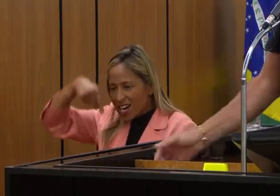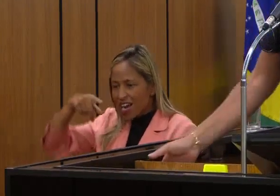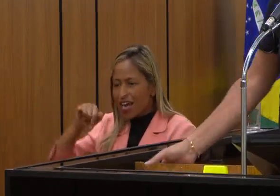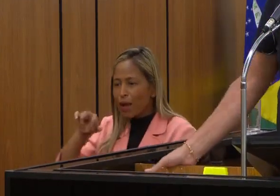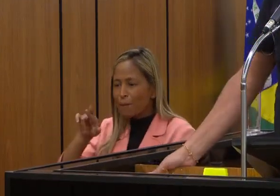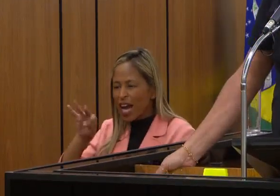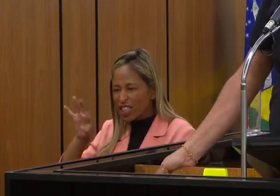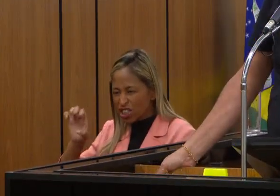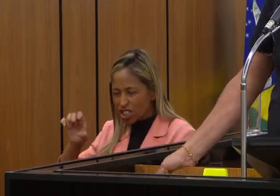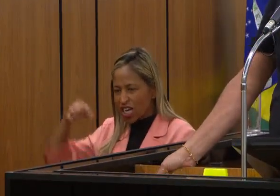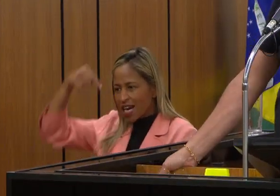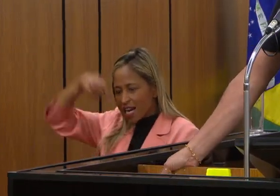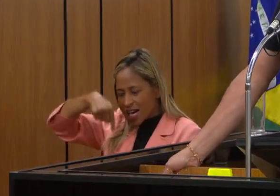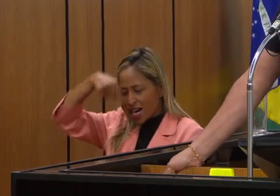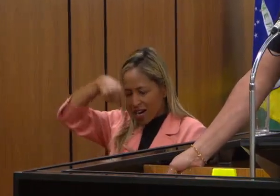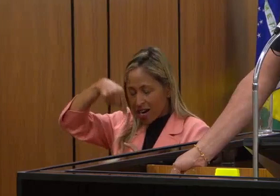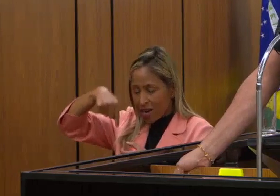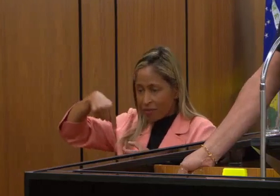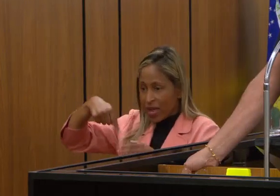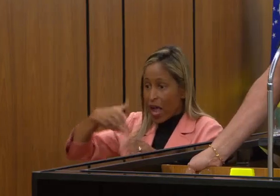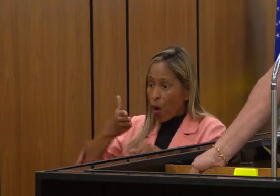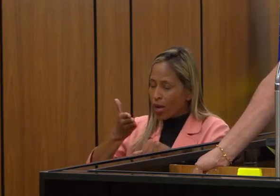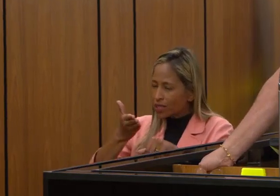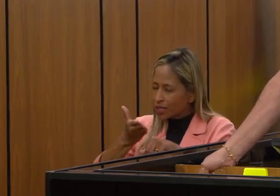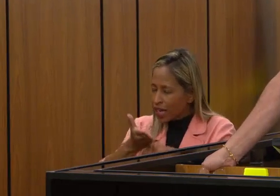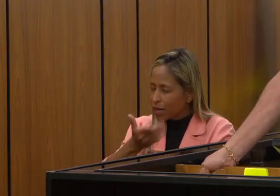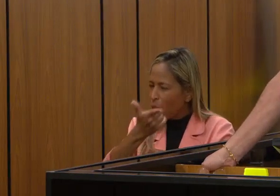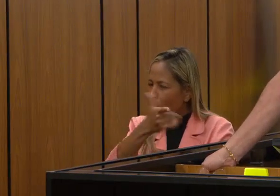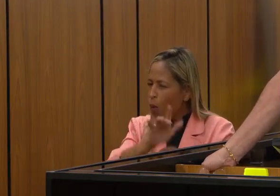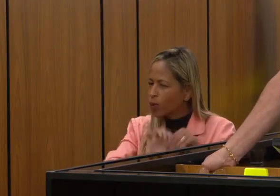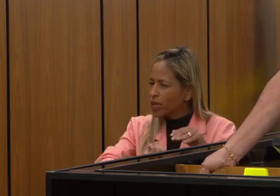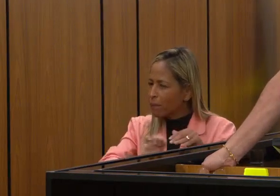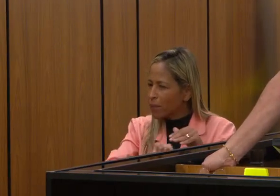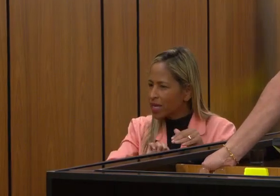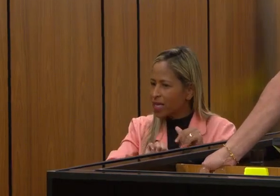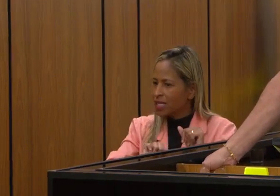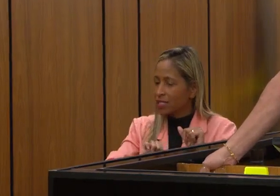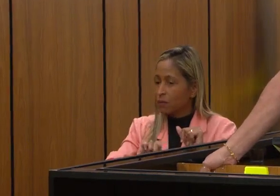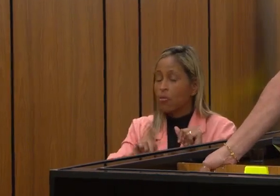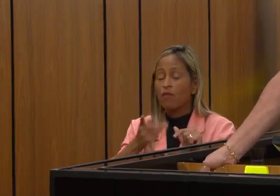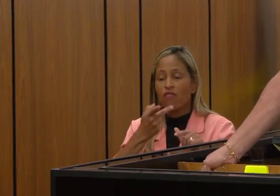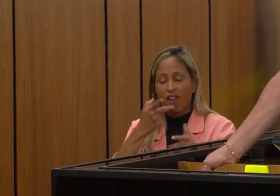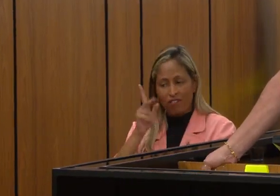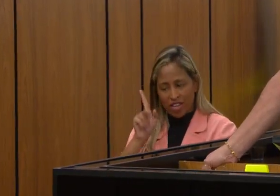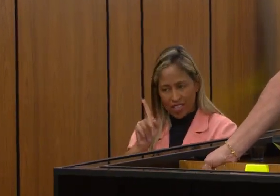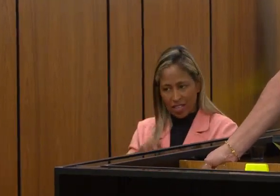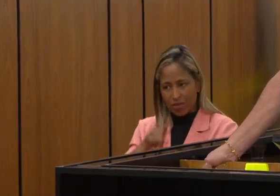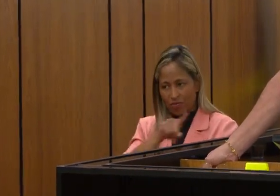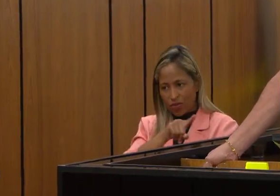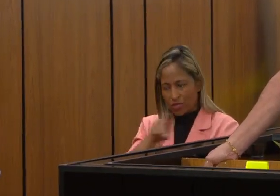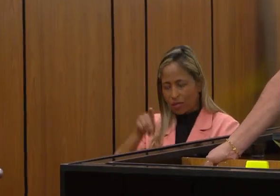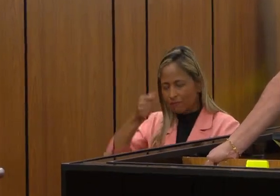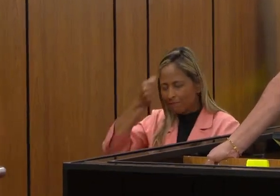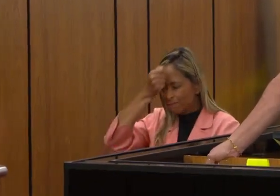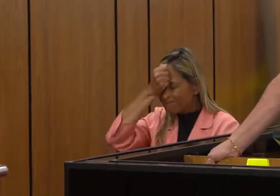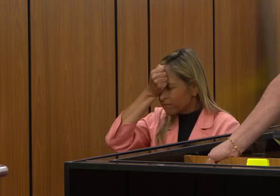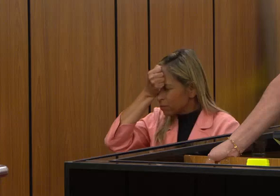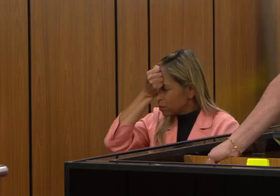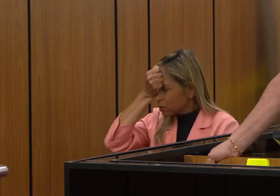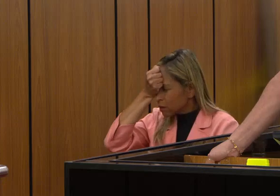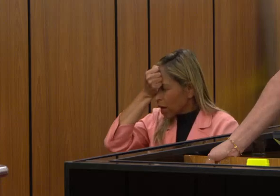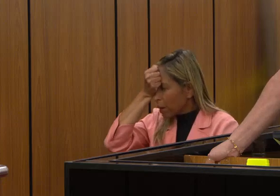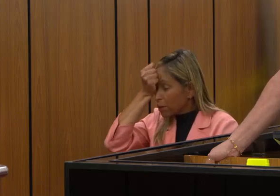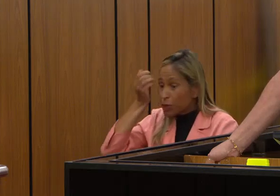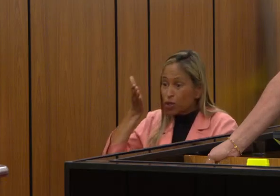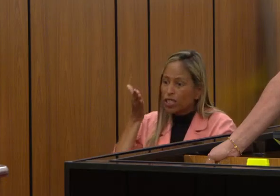eu me aguentei naquela aquela empresa e vou dizer a todos vocês eu tenho maior arrependimento do mundo ter entrado